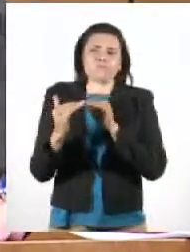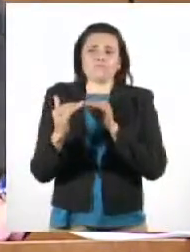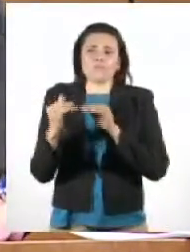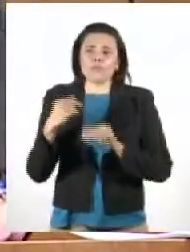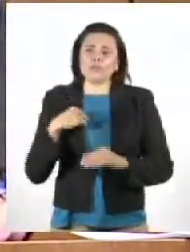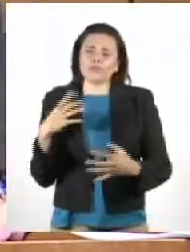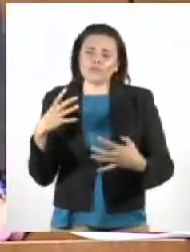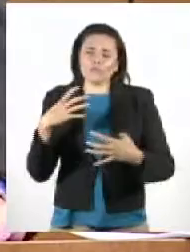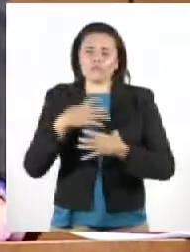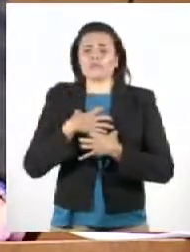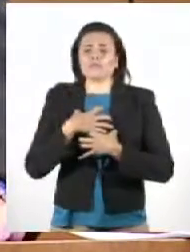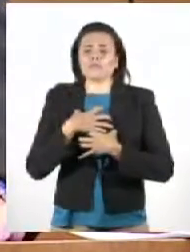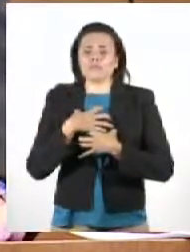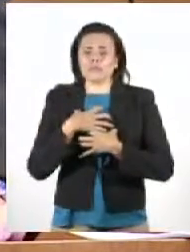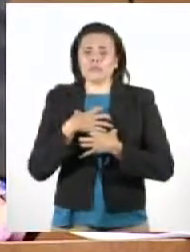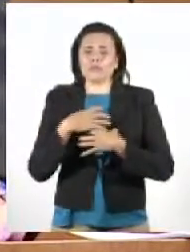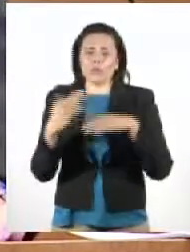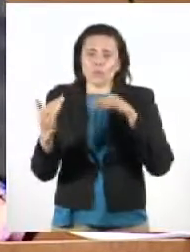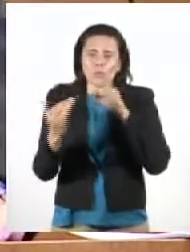que o padre Roberto teve.